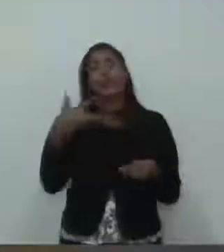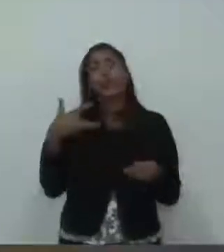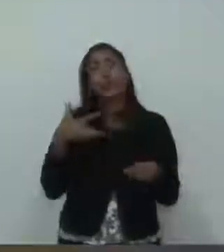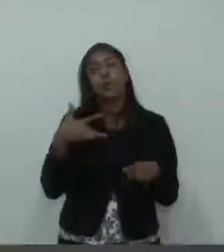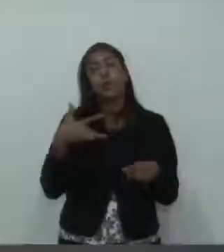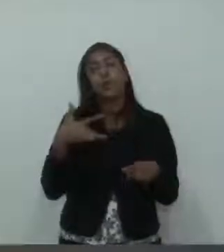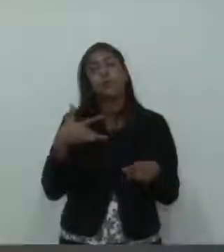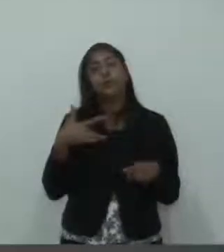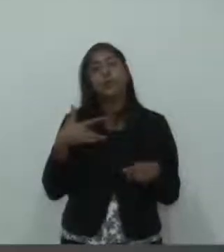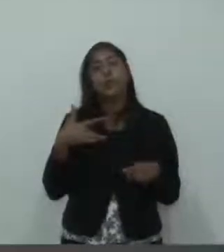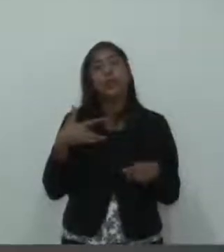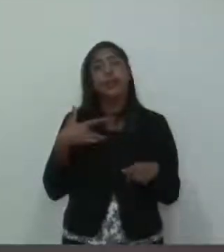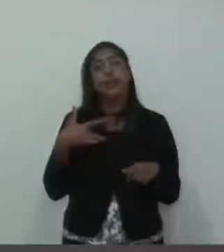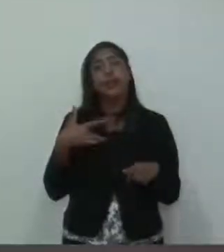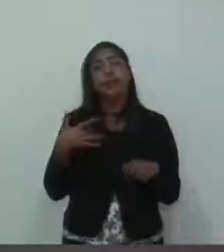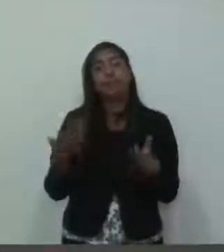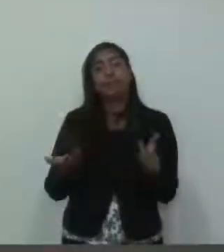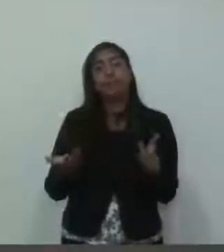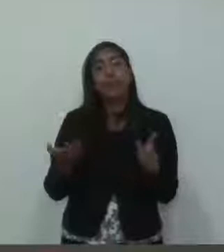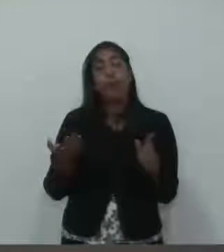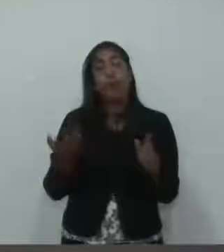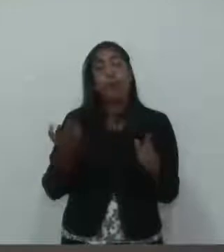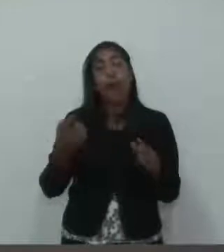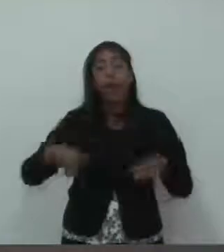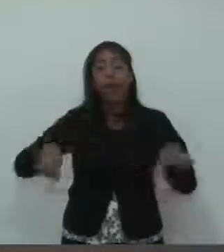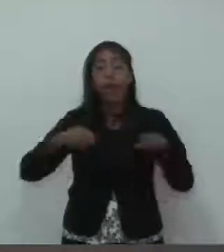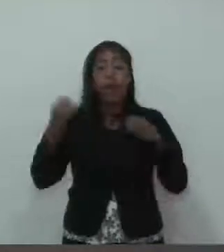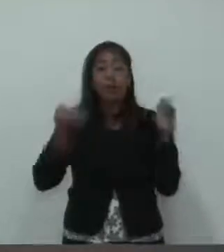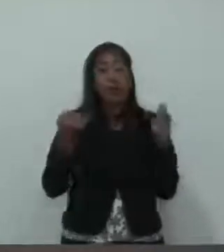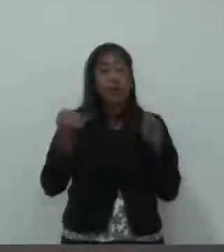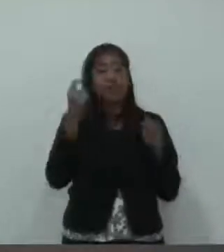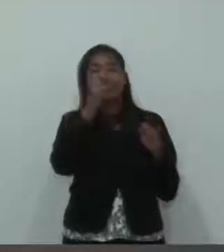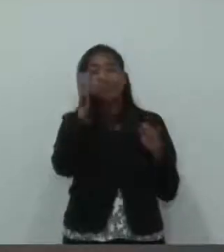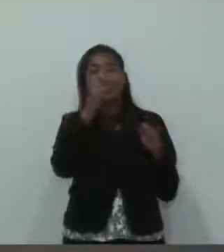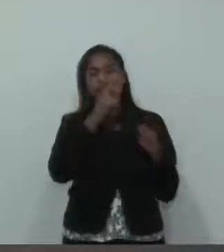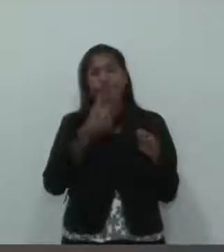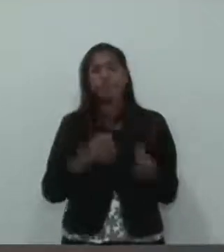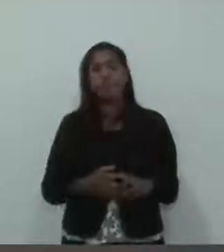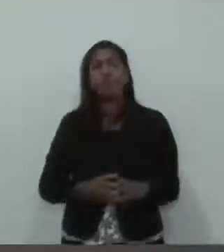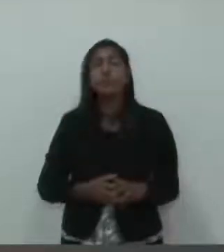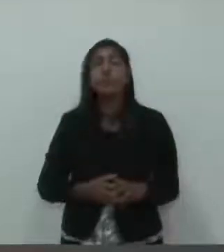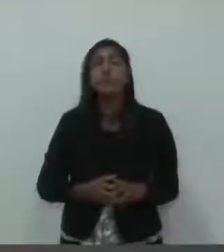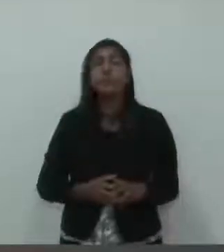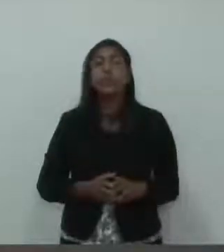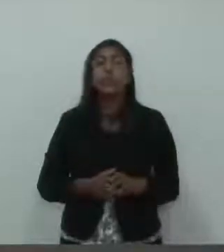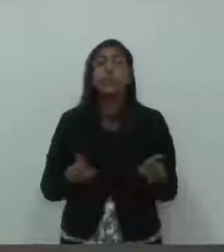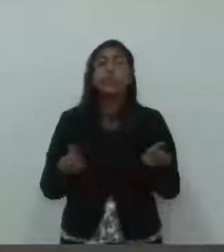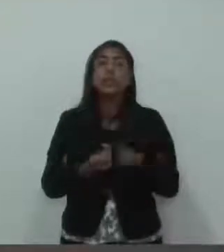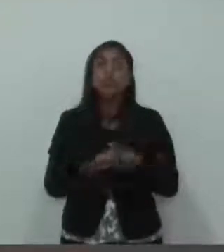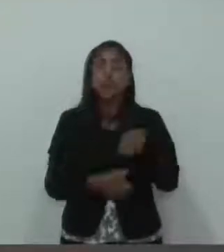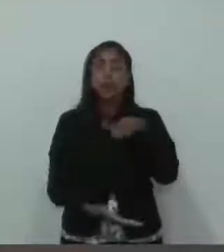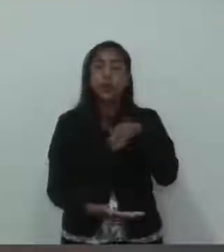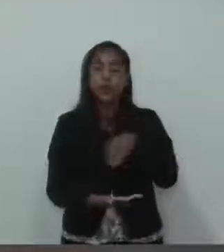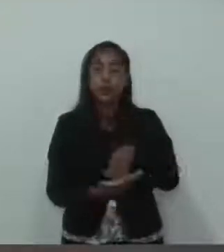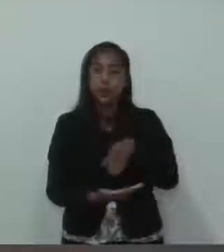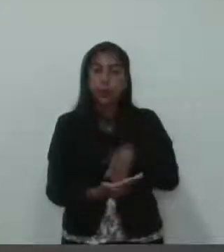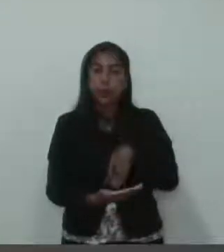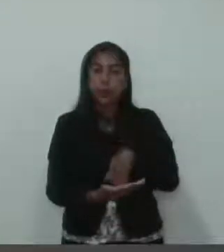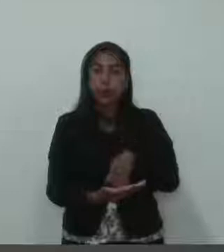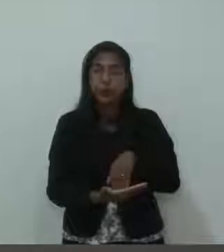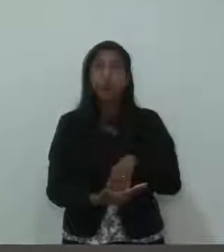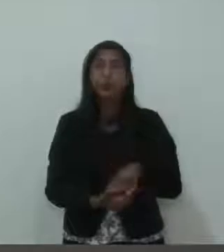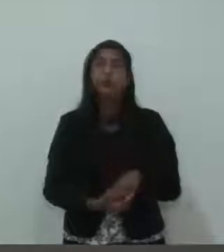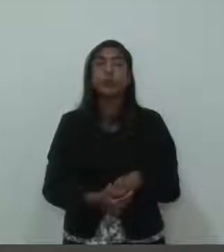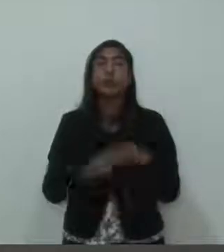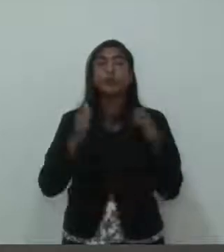gente fica no mar de notícias falsas. Quero usar esses meus últimos 4 minutos